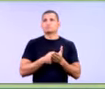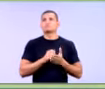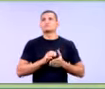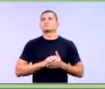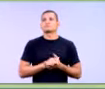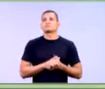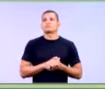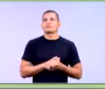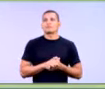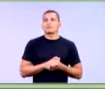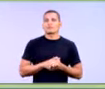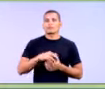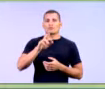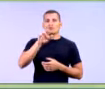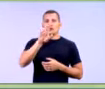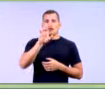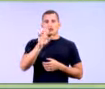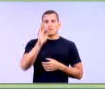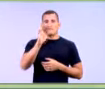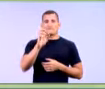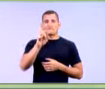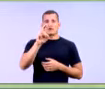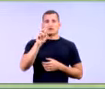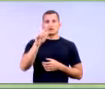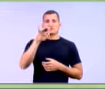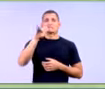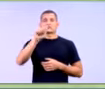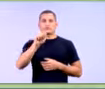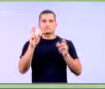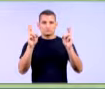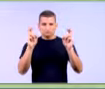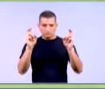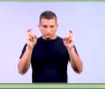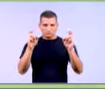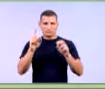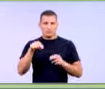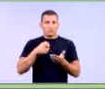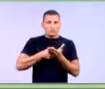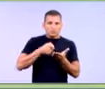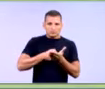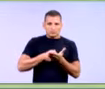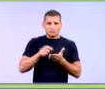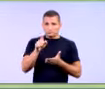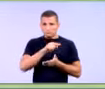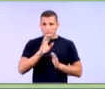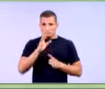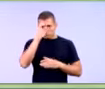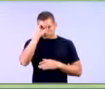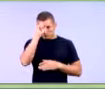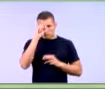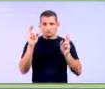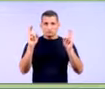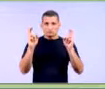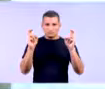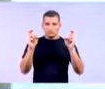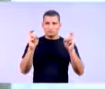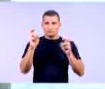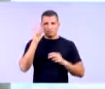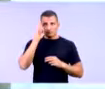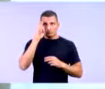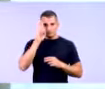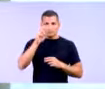né? É um elemento obrigatório. E aí vocês já aprenderam sobre referência, que é